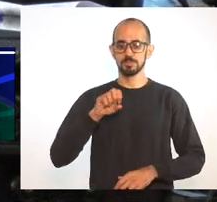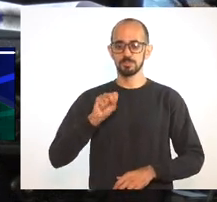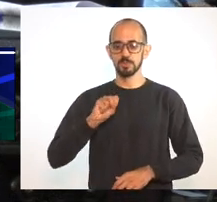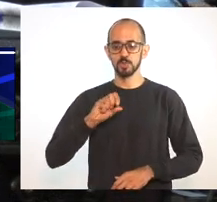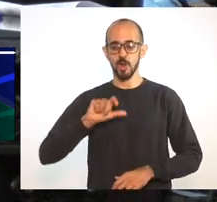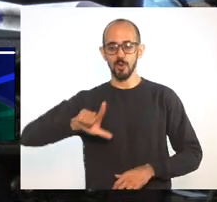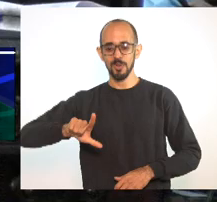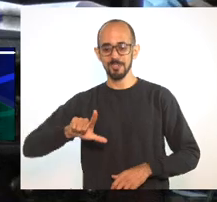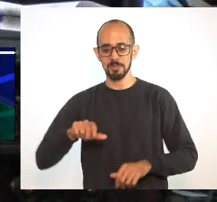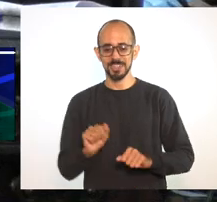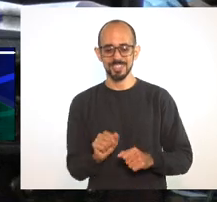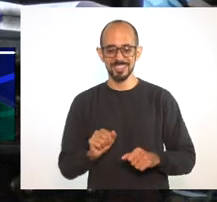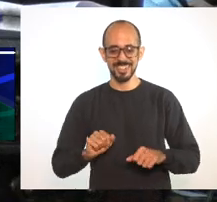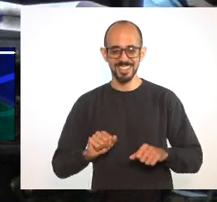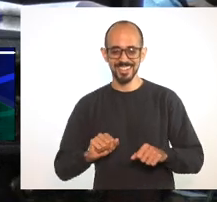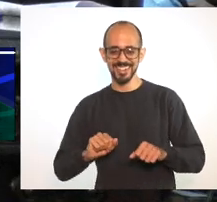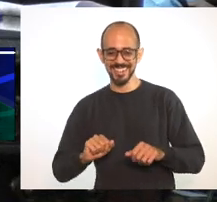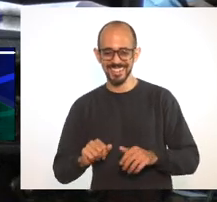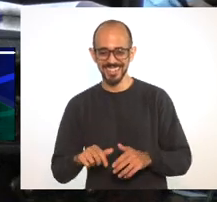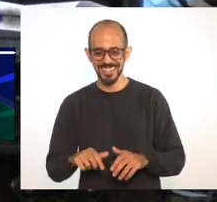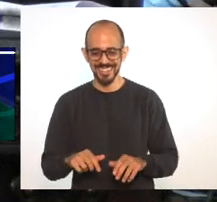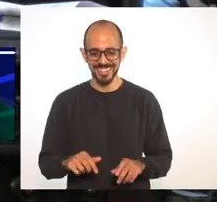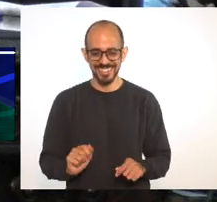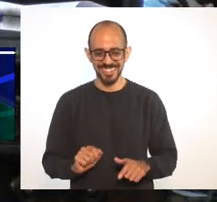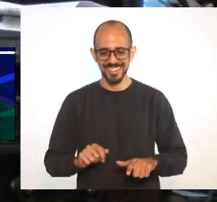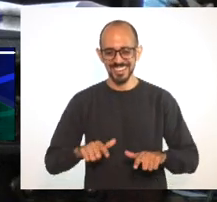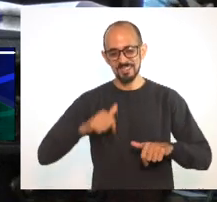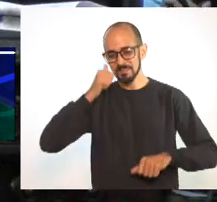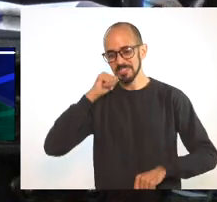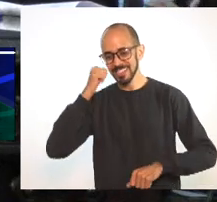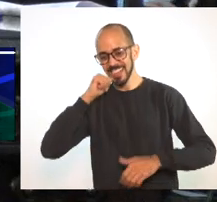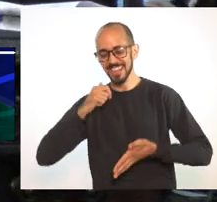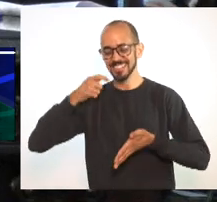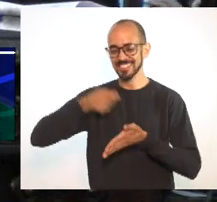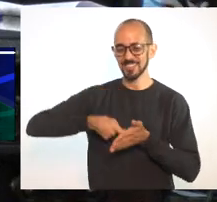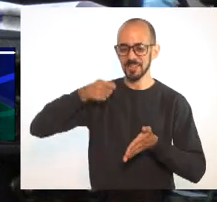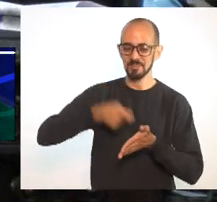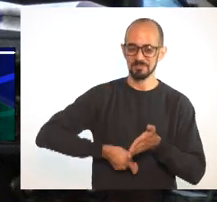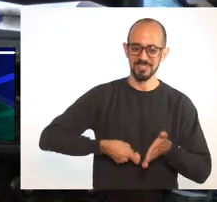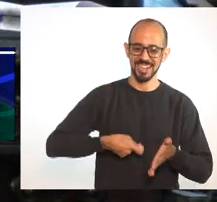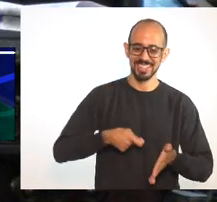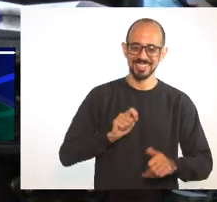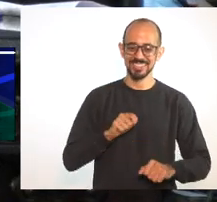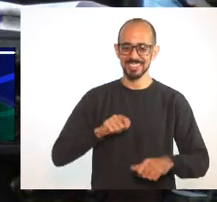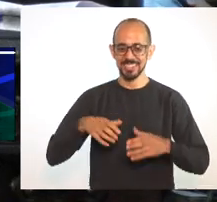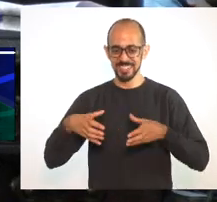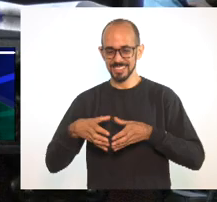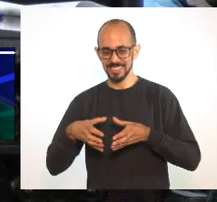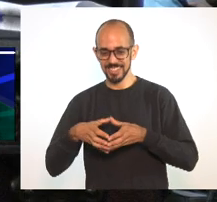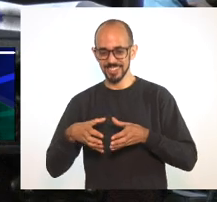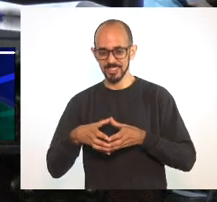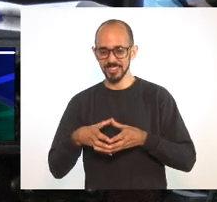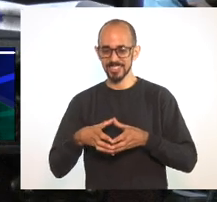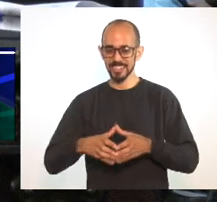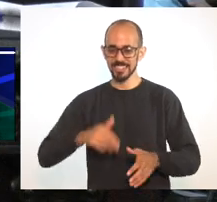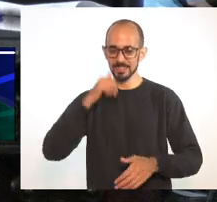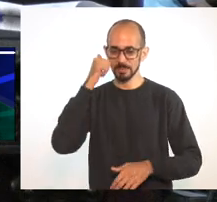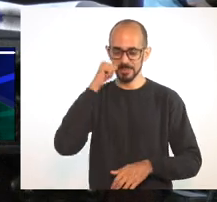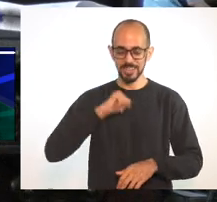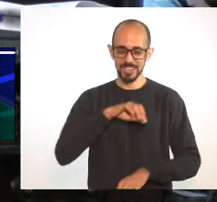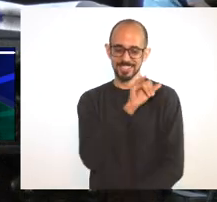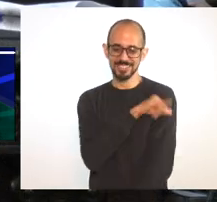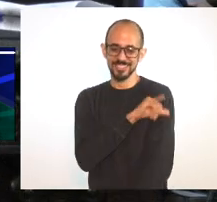de Mulheres do PSOL Rio de Janeiro, Mulheres do Combate, Setorial de Mulheres Subverta Rio de